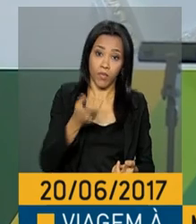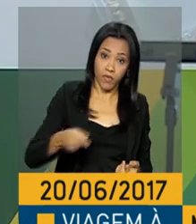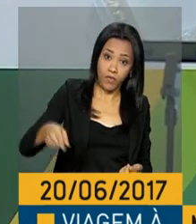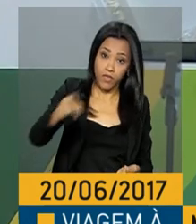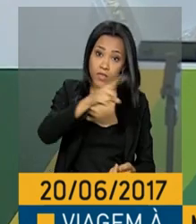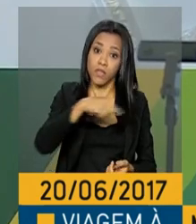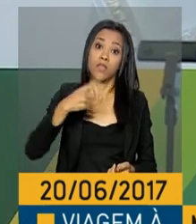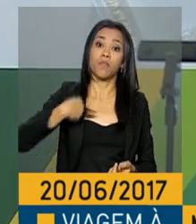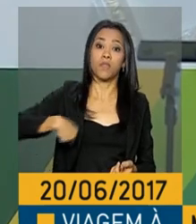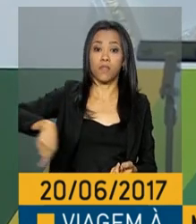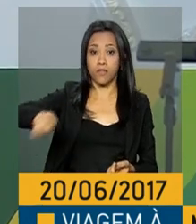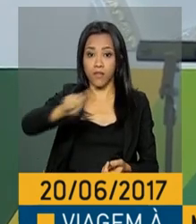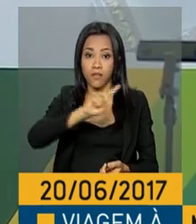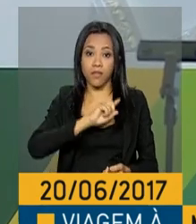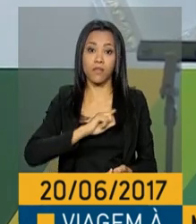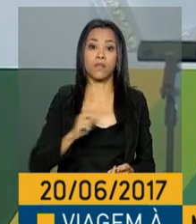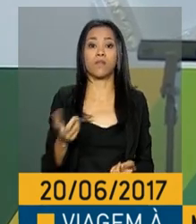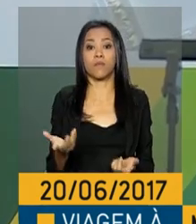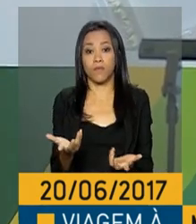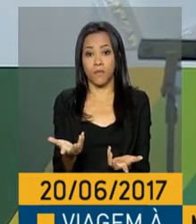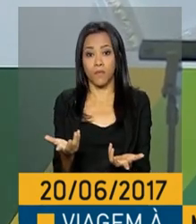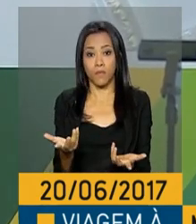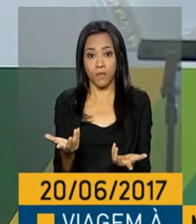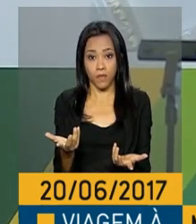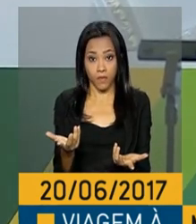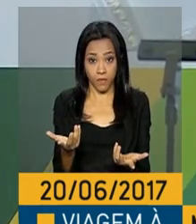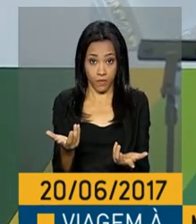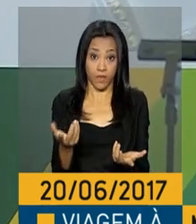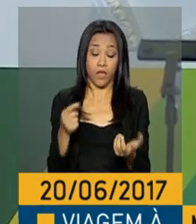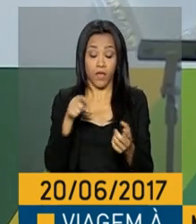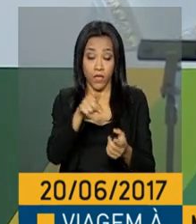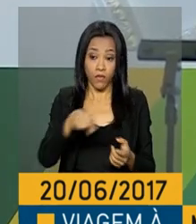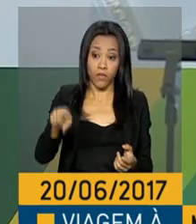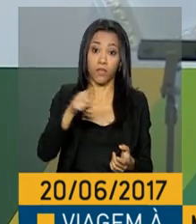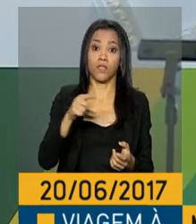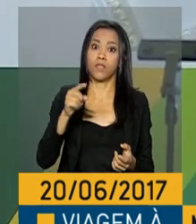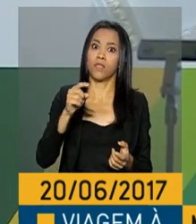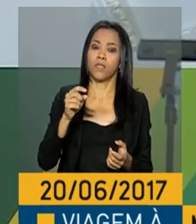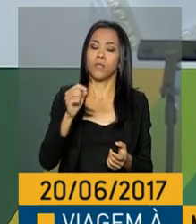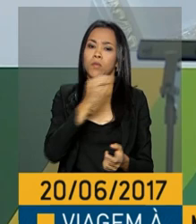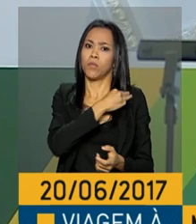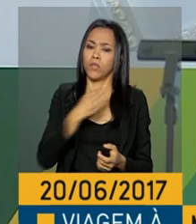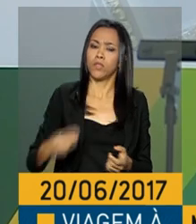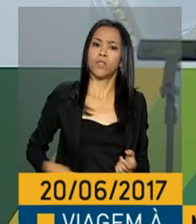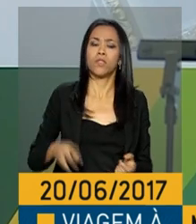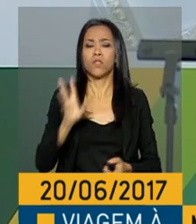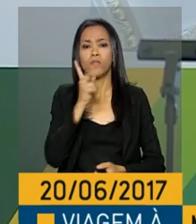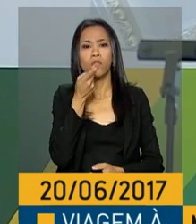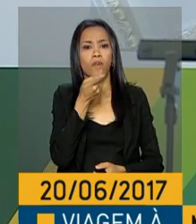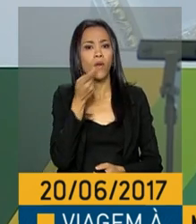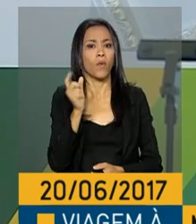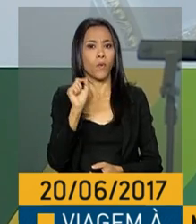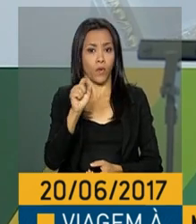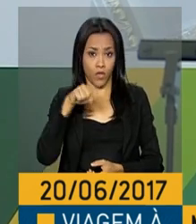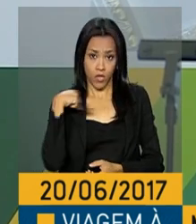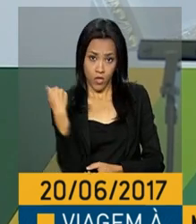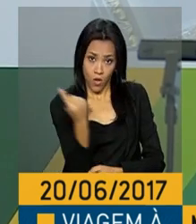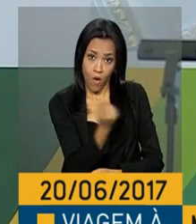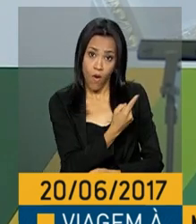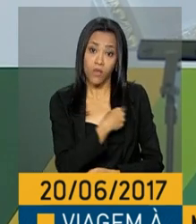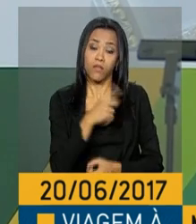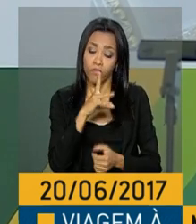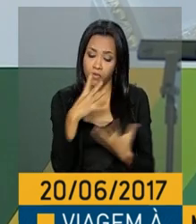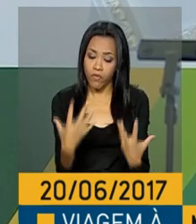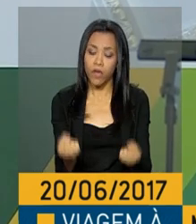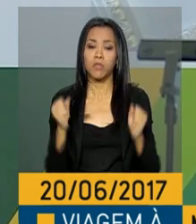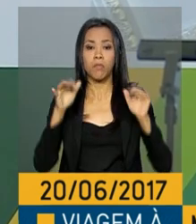pudemos participar da Copa das Confederações, mas delicadamente o senhor ministro disse, e eu tenho certeza, que nós vamos participar